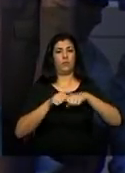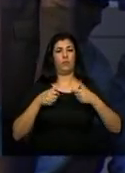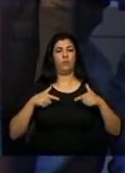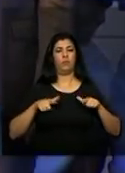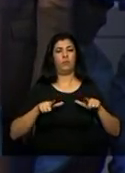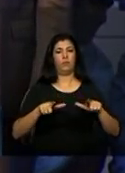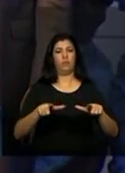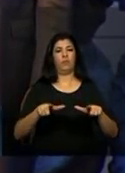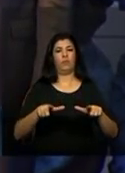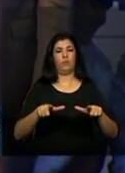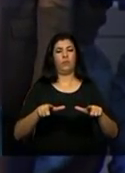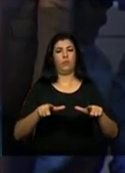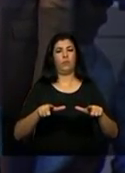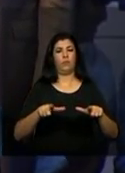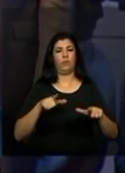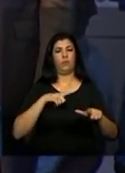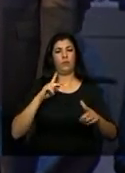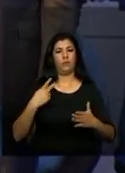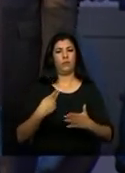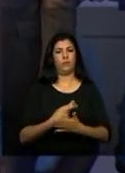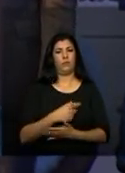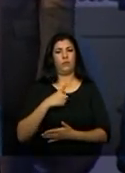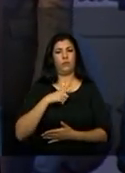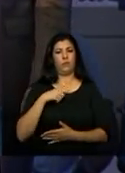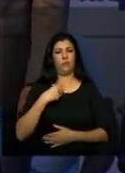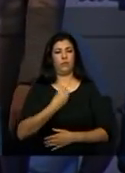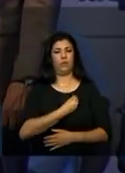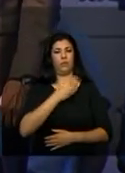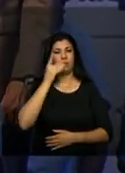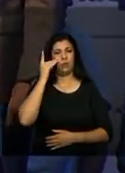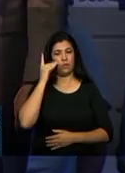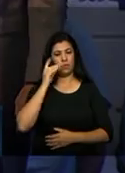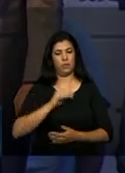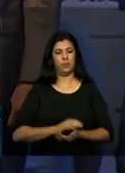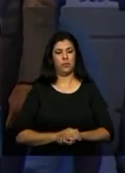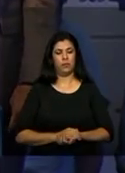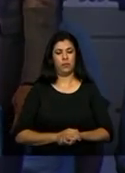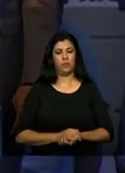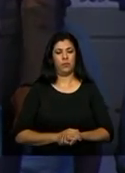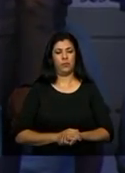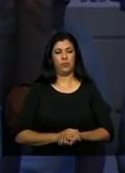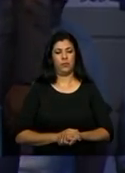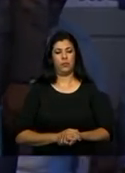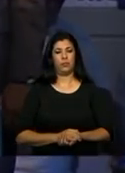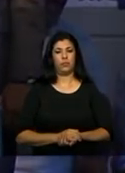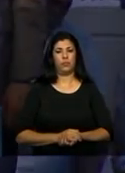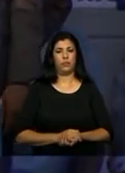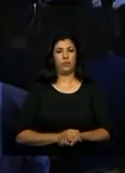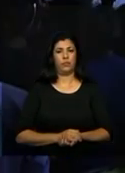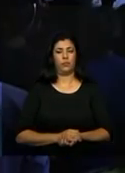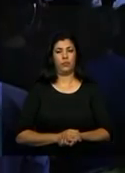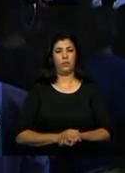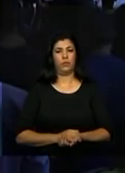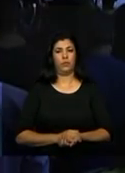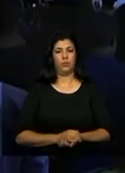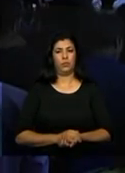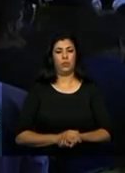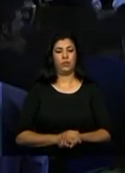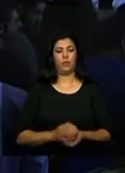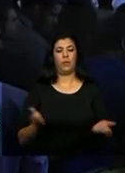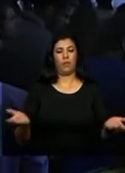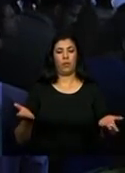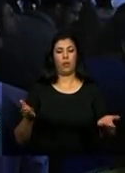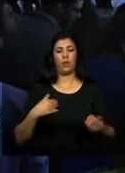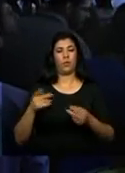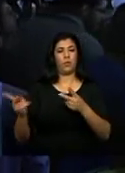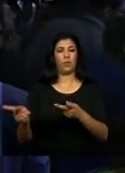certificados nesta solenidade que tem a presença da presidenta Dilma. Walter Vicione Gonçalves, para